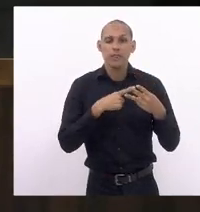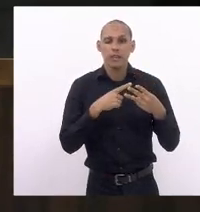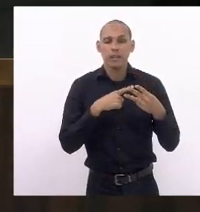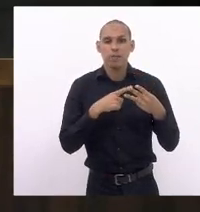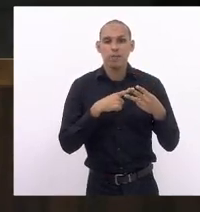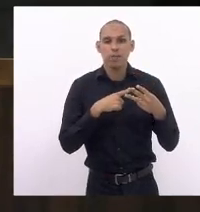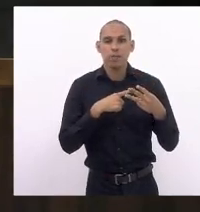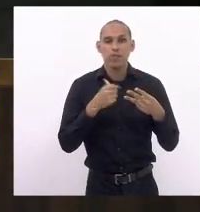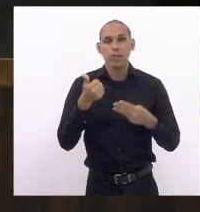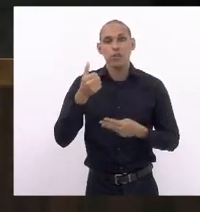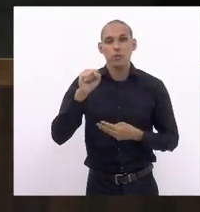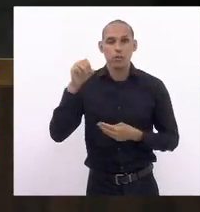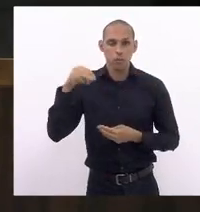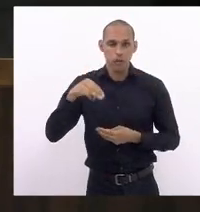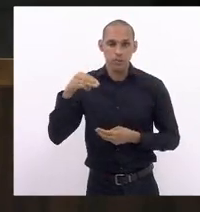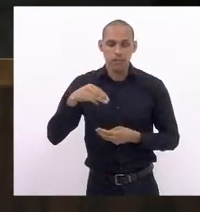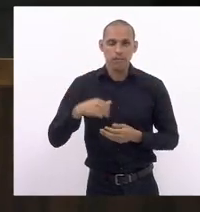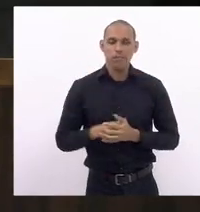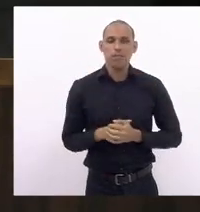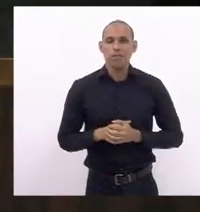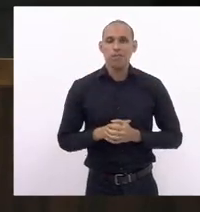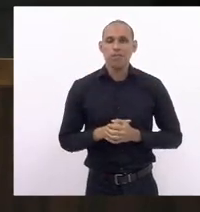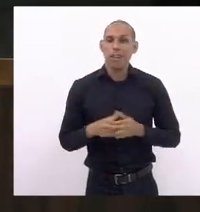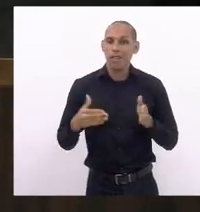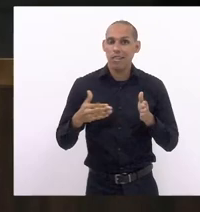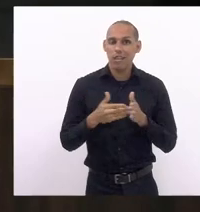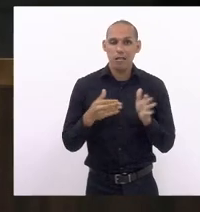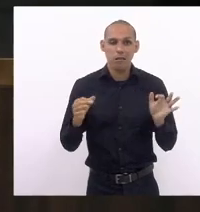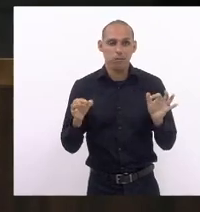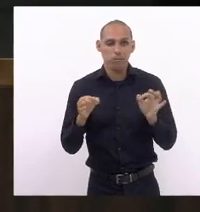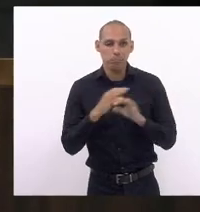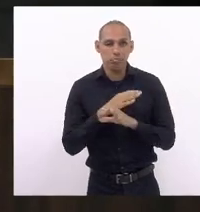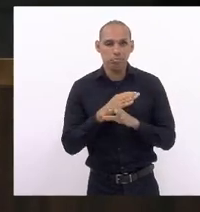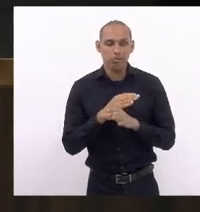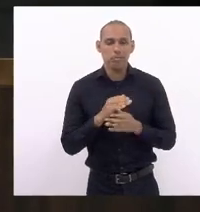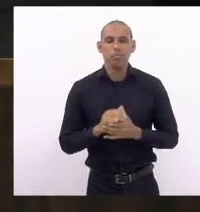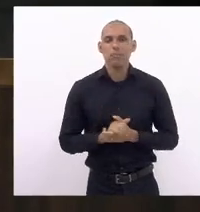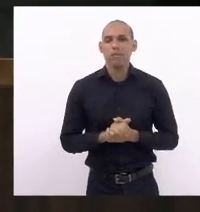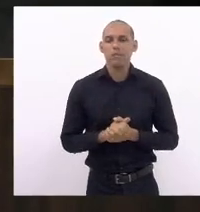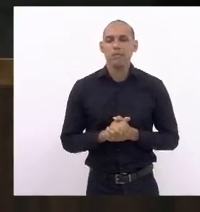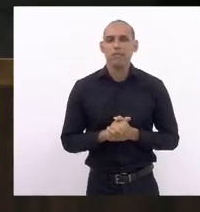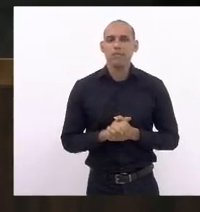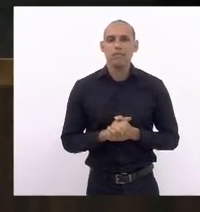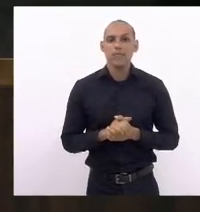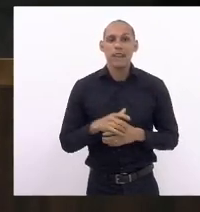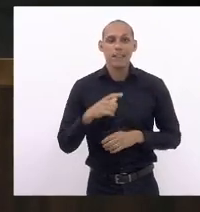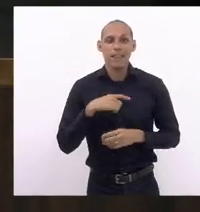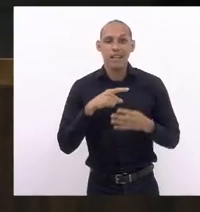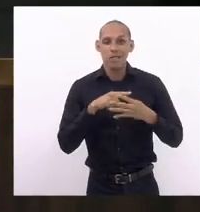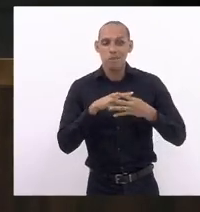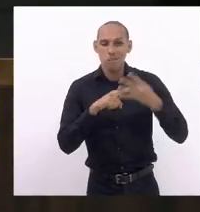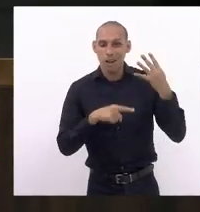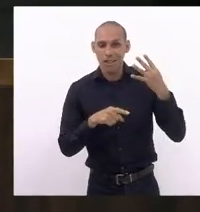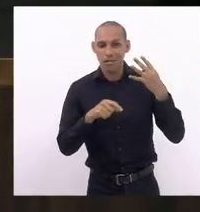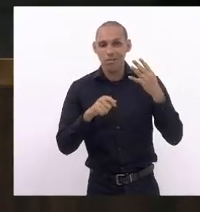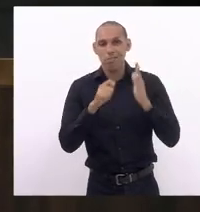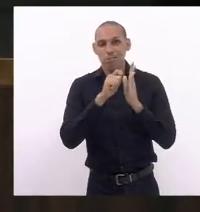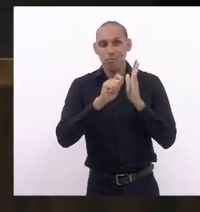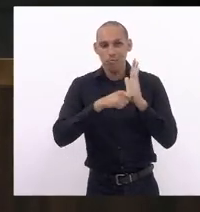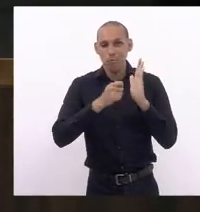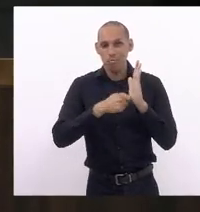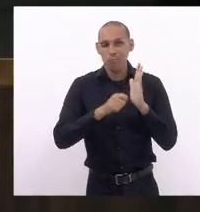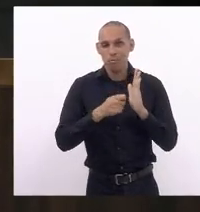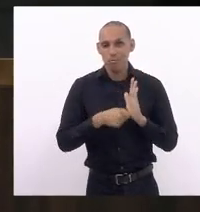apenas 18 minutos para encerrar o expediente final. Como existem 4 inscritos, inclusive